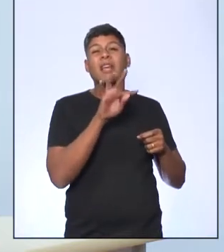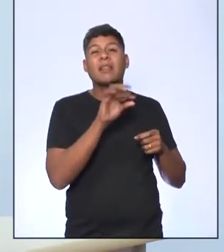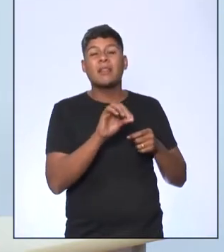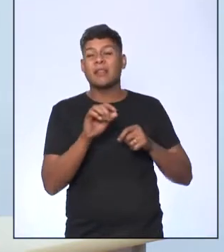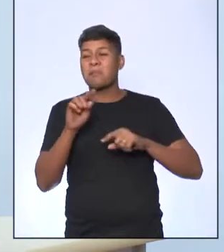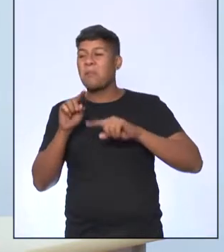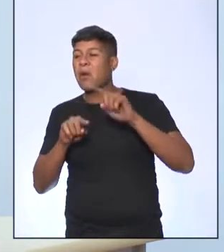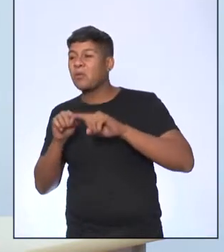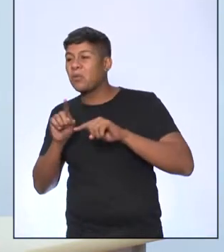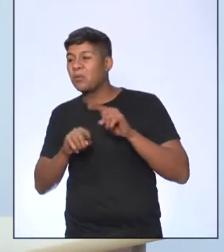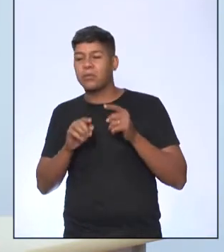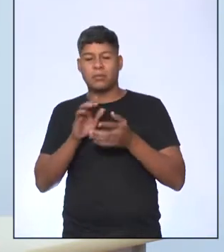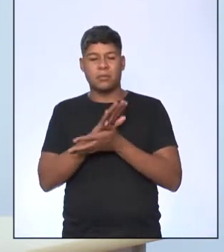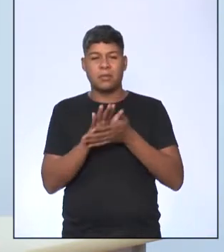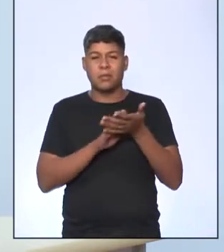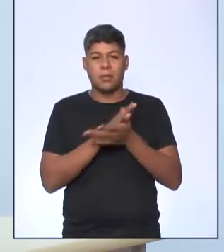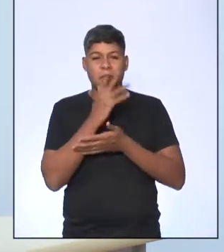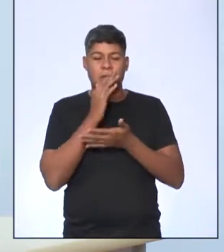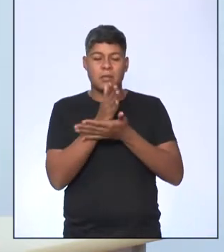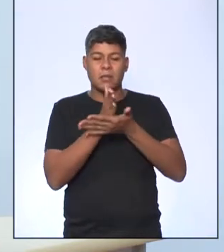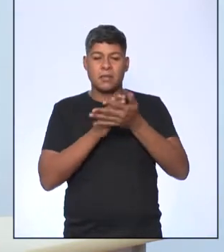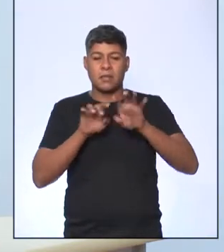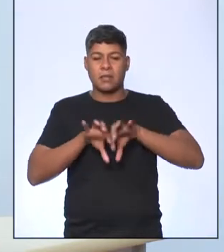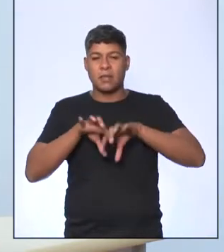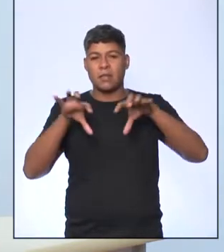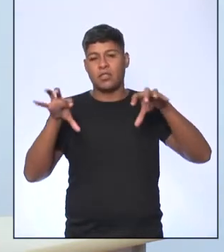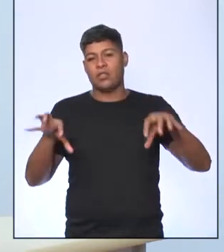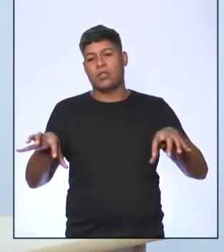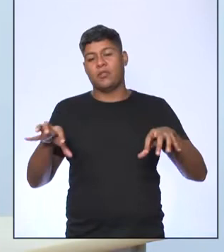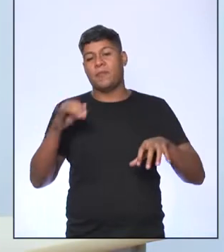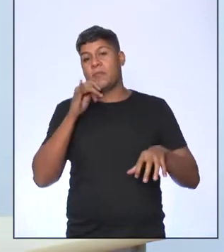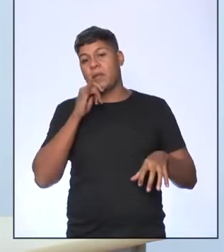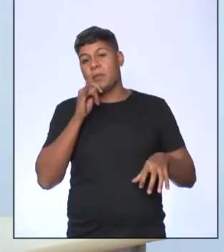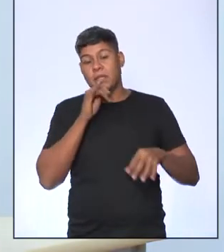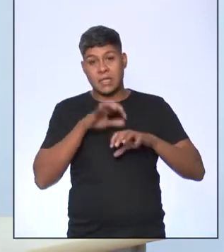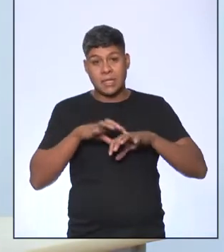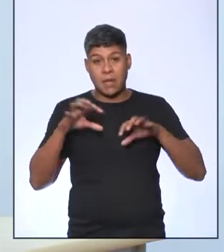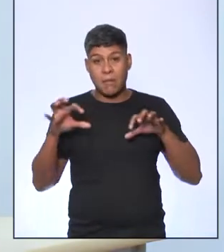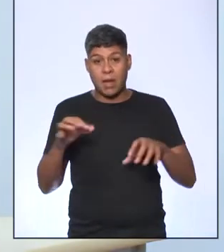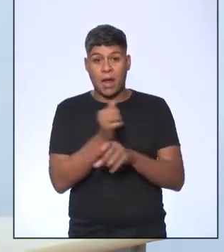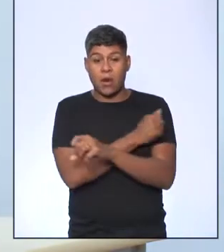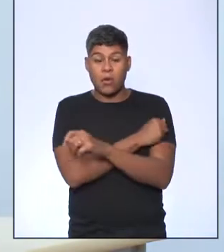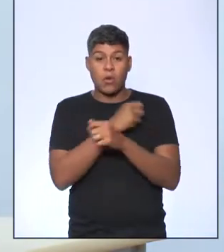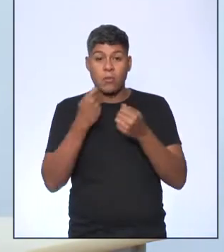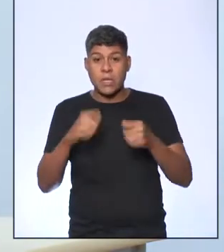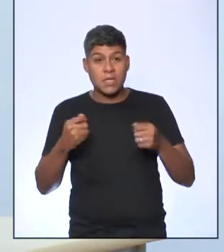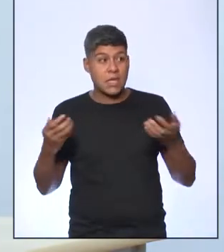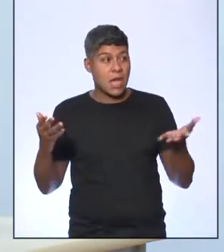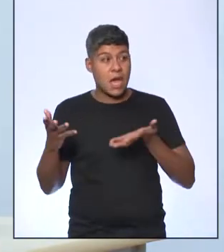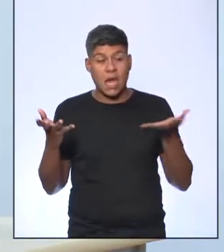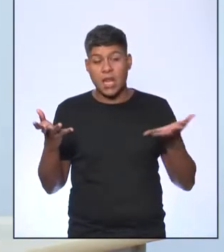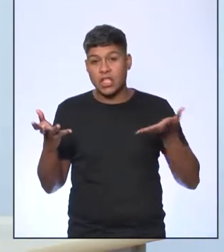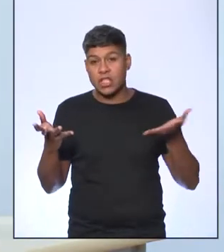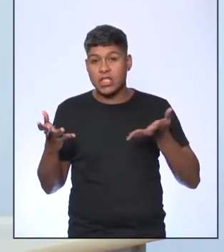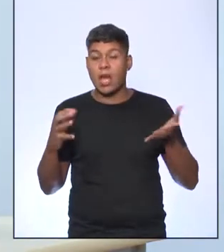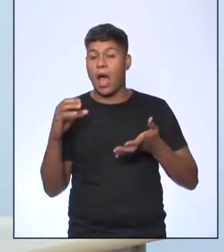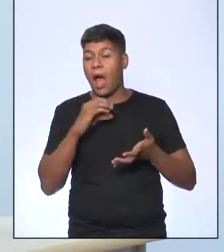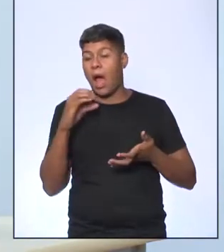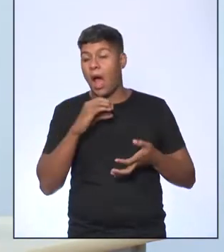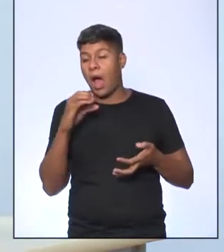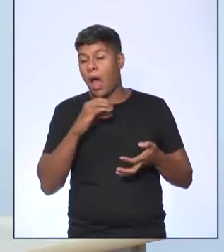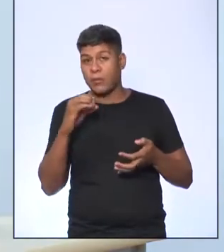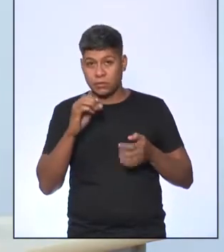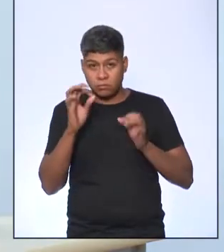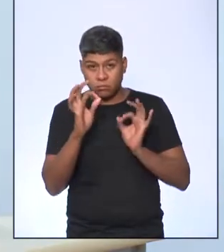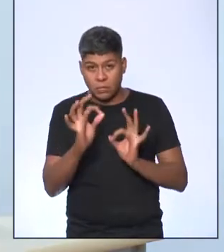a divisão da energia de ativação. Seria mais ou menos assim. Para separar os alunos, eu preciso de uma energia muito grande,